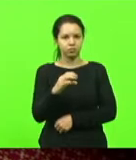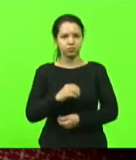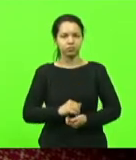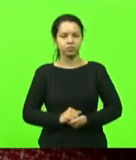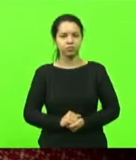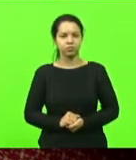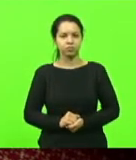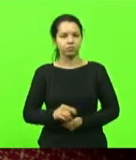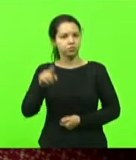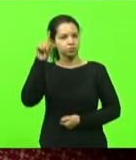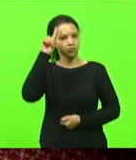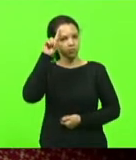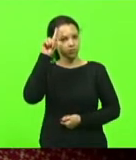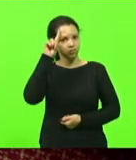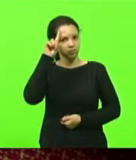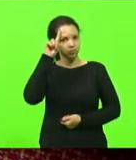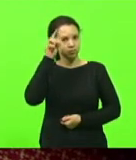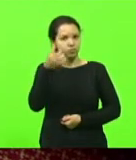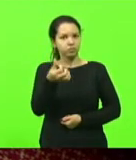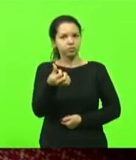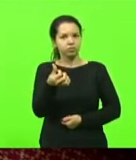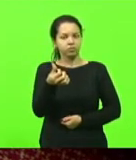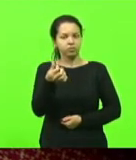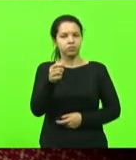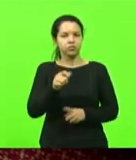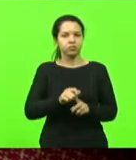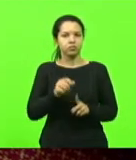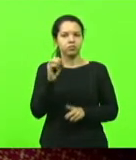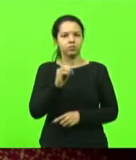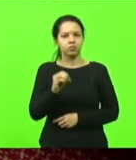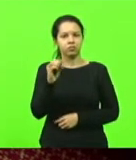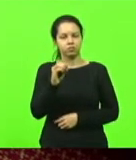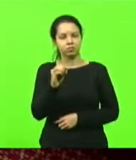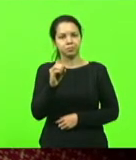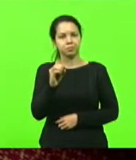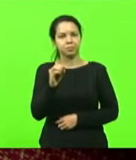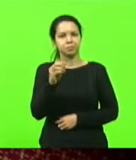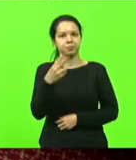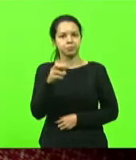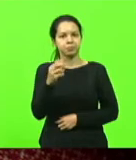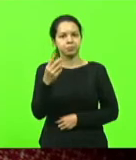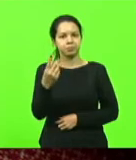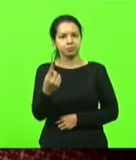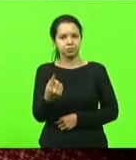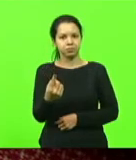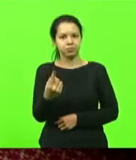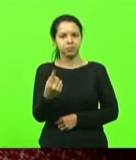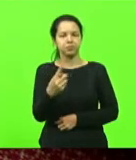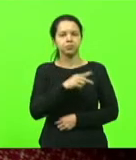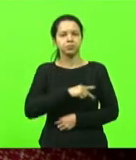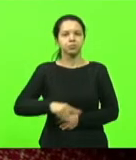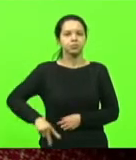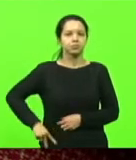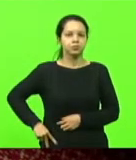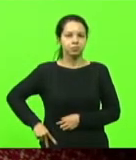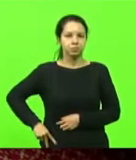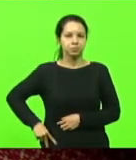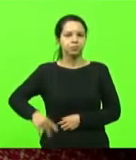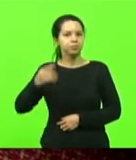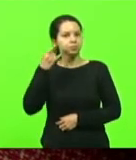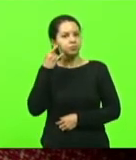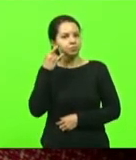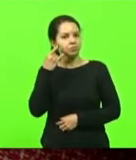realizada em 6 de outubro de 2021. Presidência, deputados Mauro de Nadal,